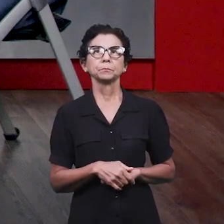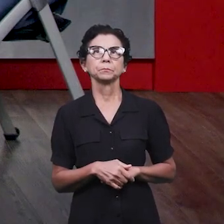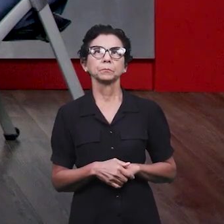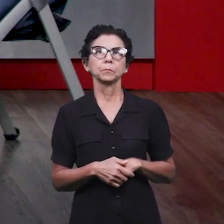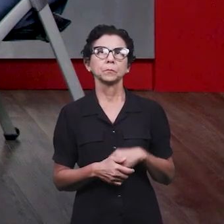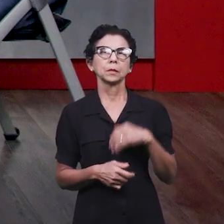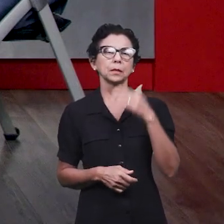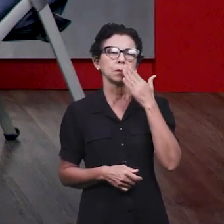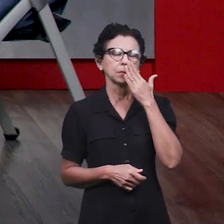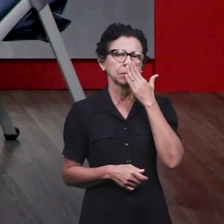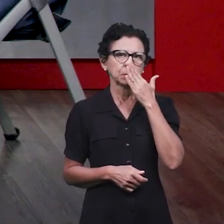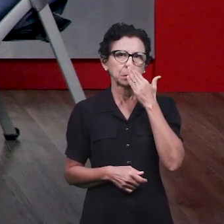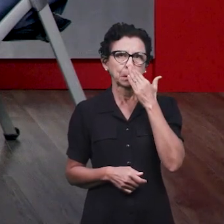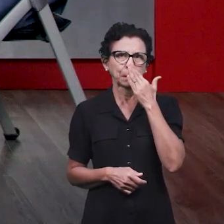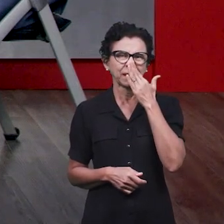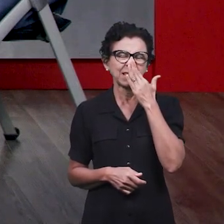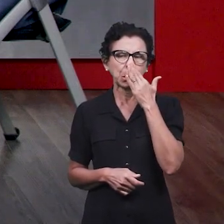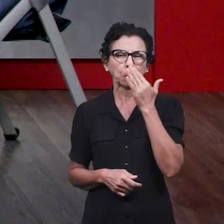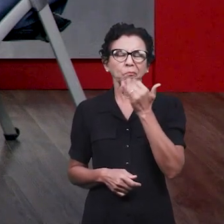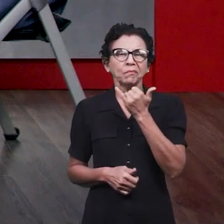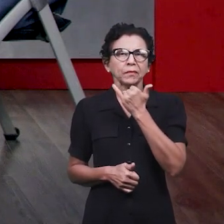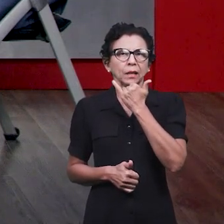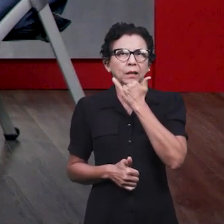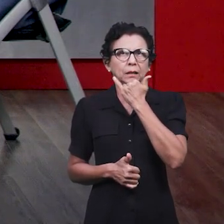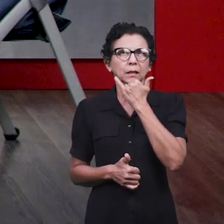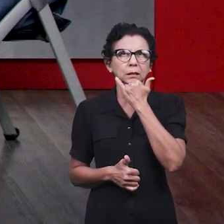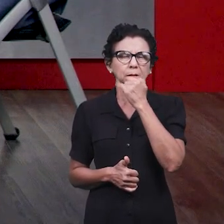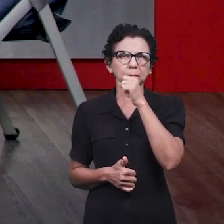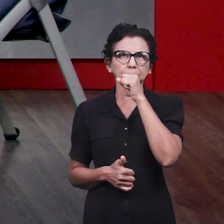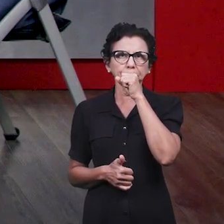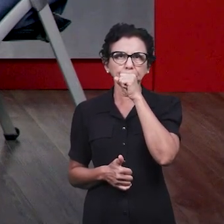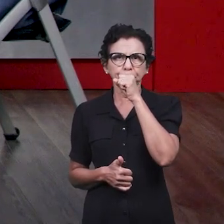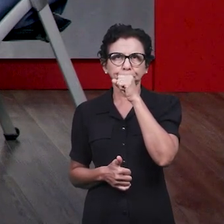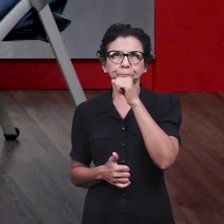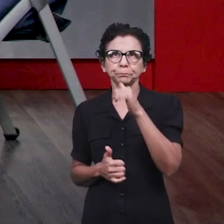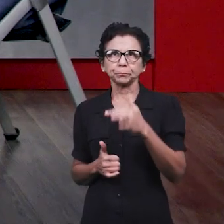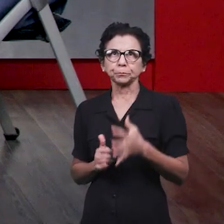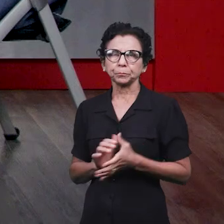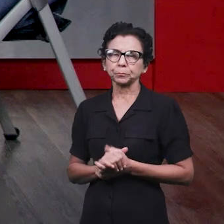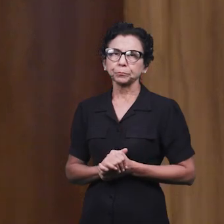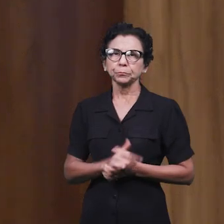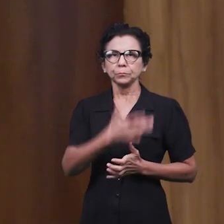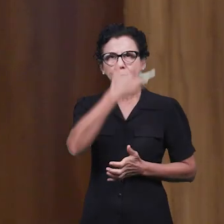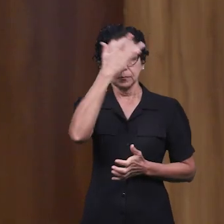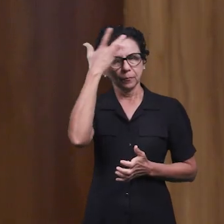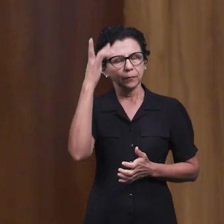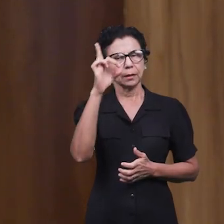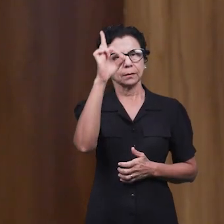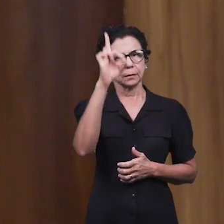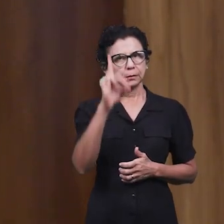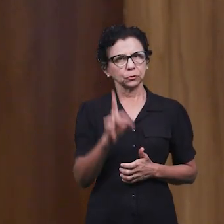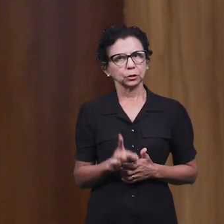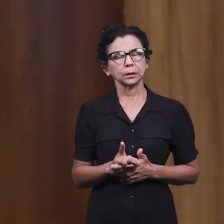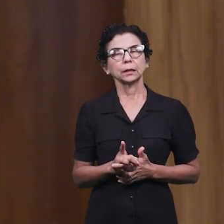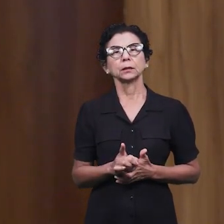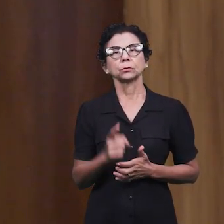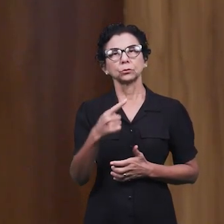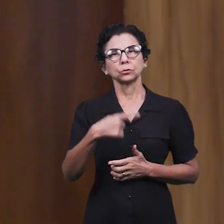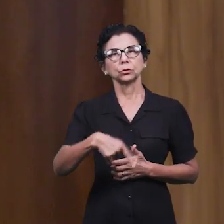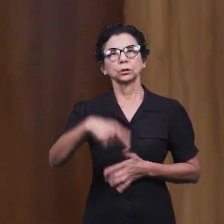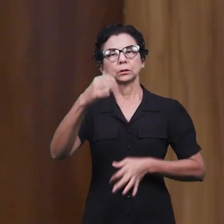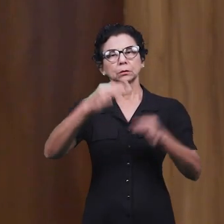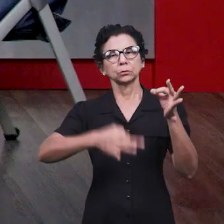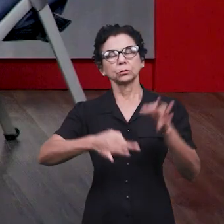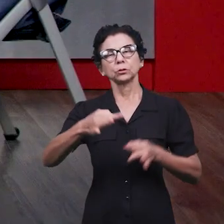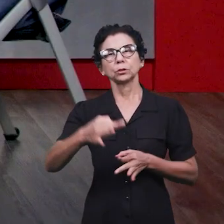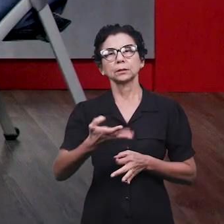se ela tiver uma negativa de cobertura do plano de saúde, volta naquilo que nós conversamos, né? A pessoa tem direito a pleitear em juízo, né? Essa cobertura.